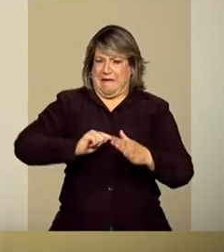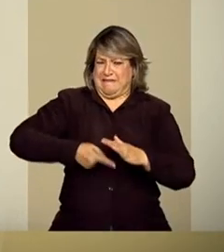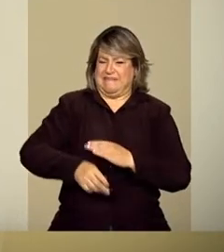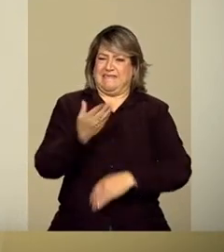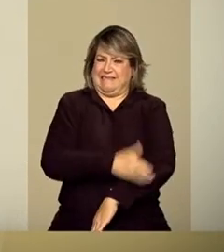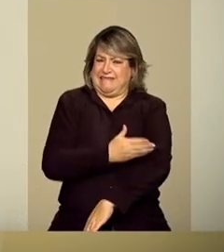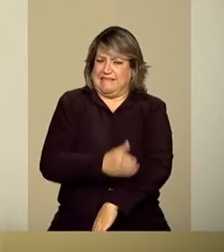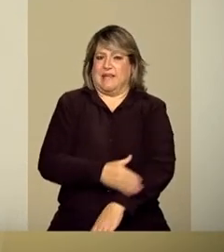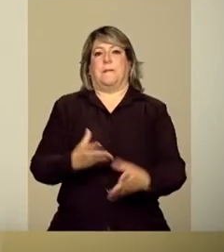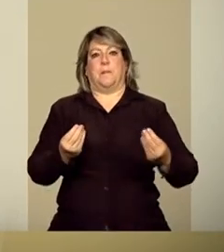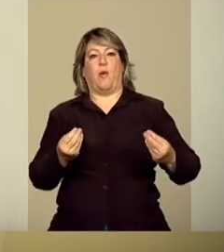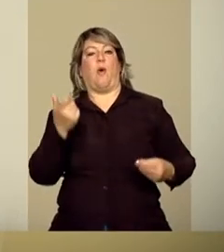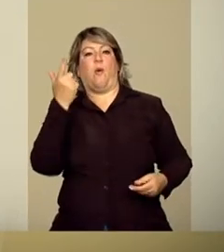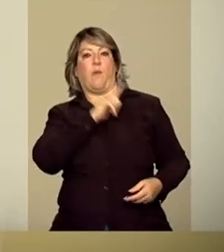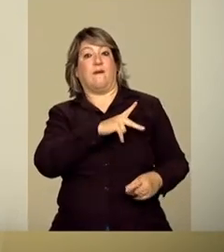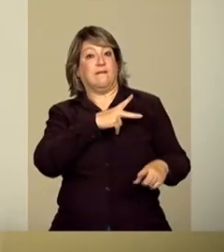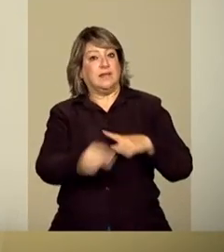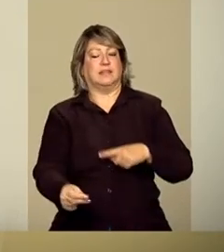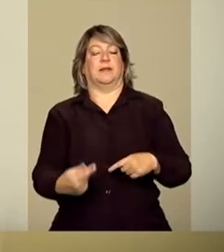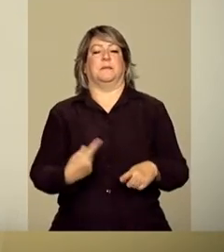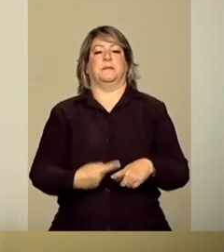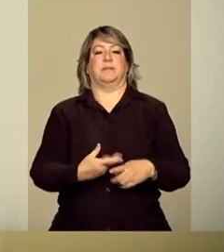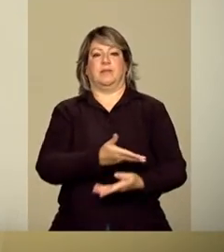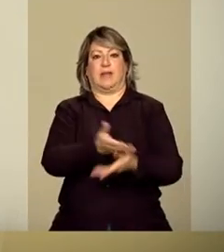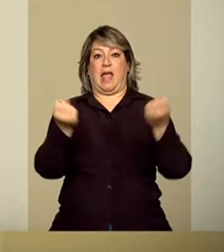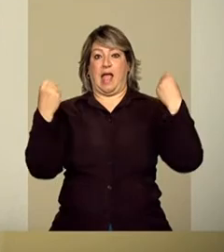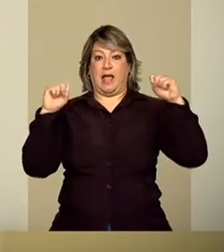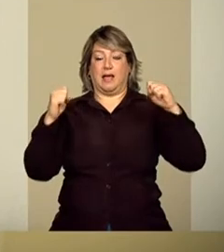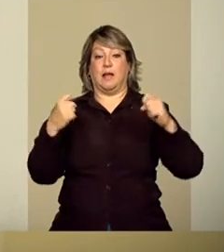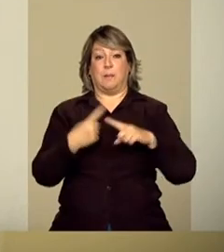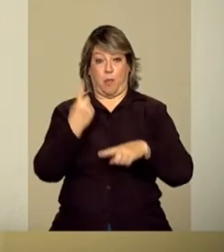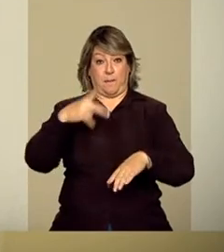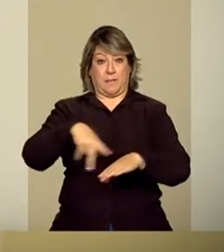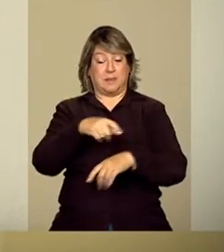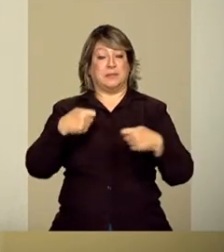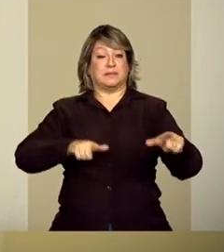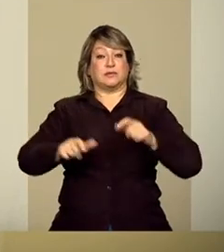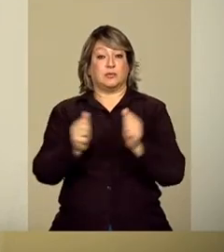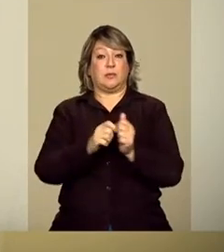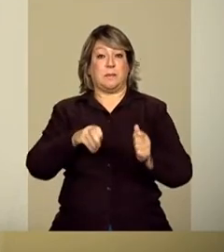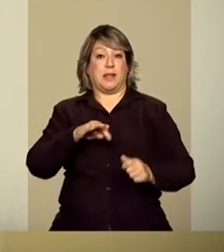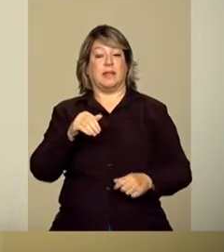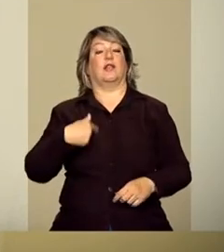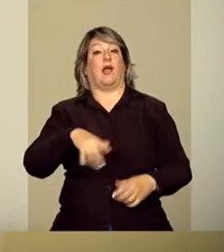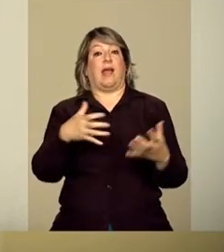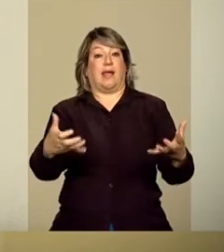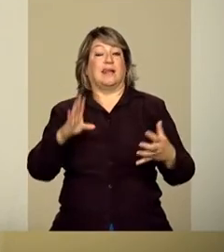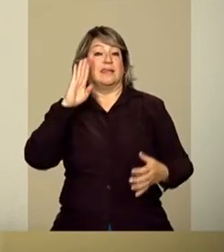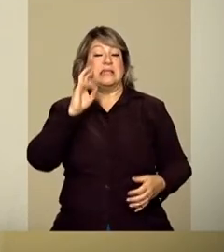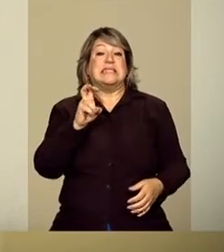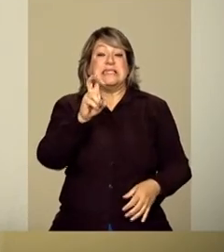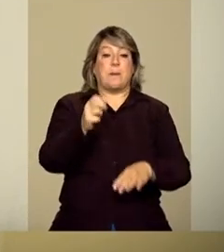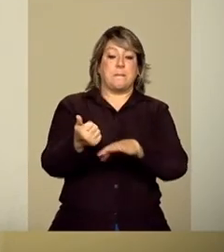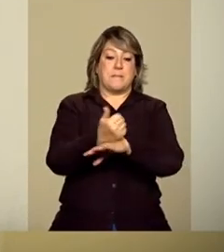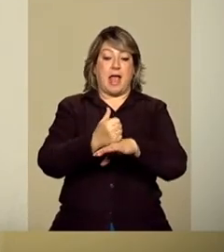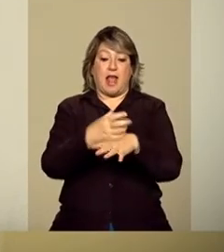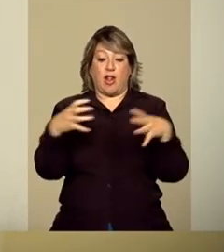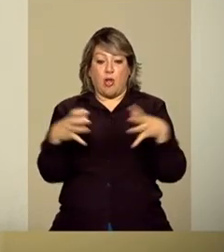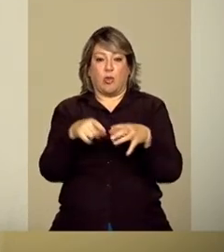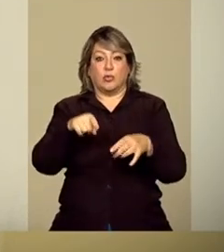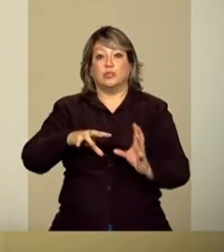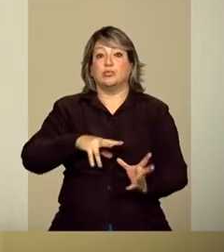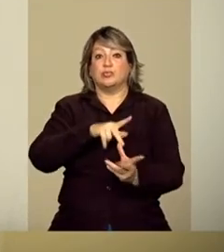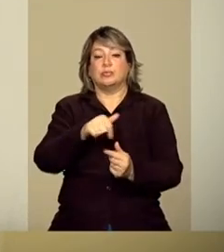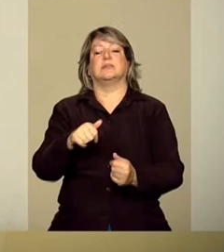nossos atletas. Você sabe, Luciano, um país tem que trabalhar com metas e queremos estar entre os 5 melhores países do mundo